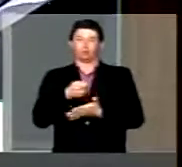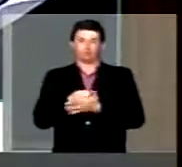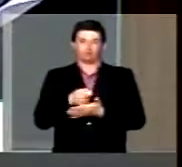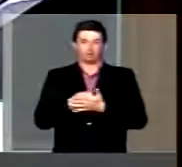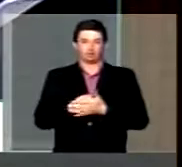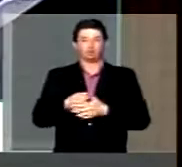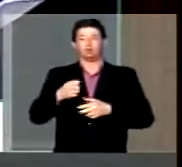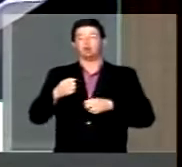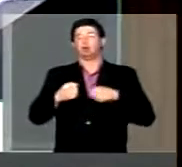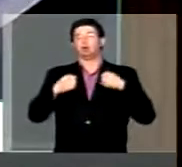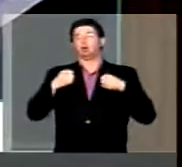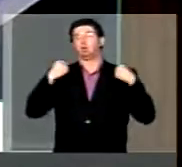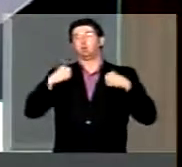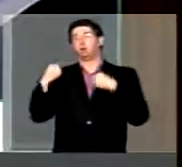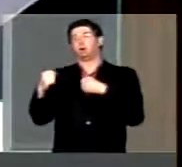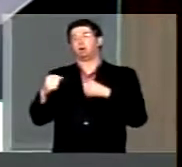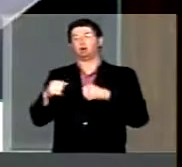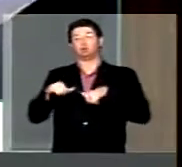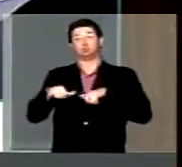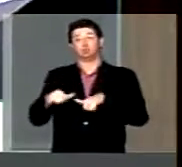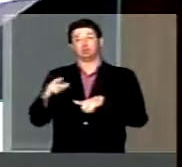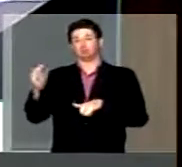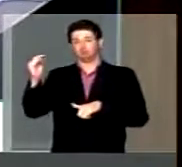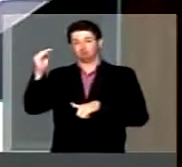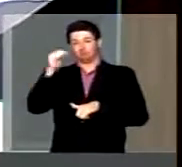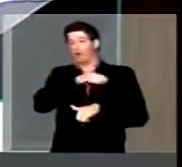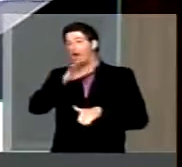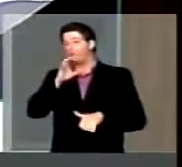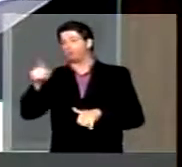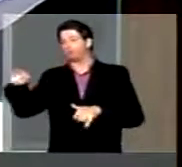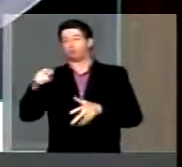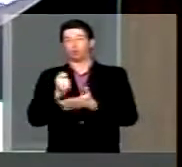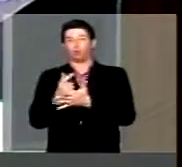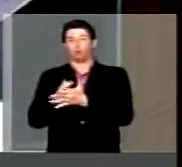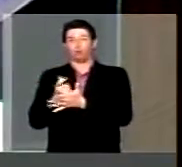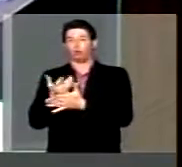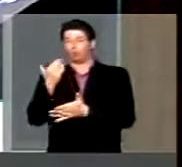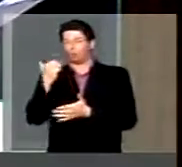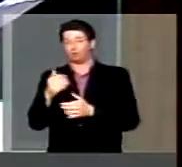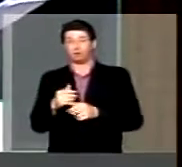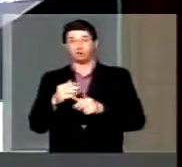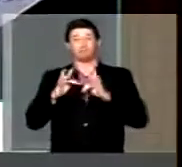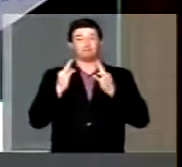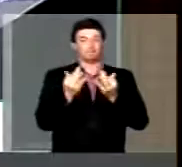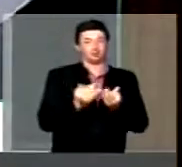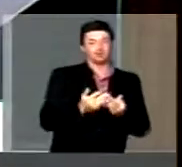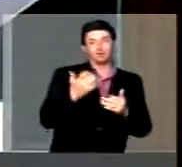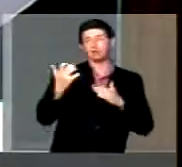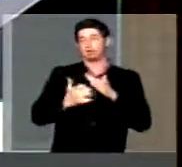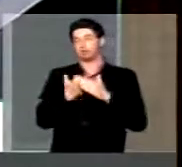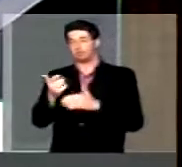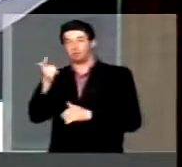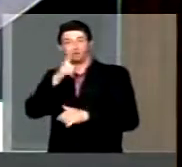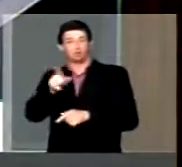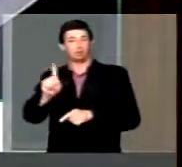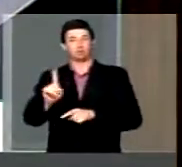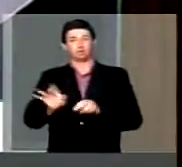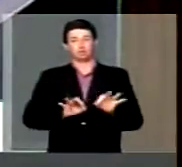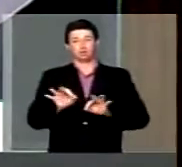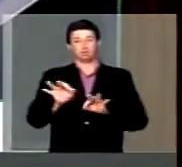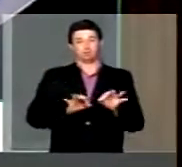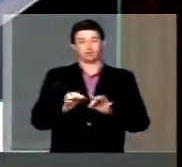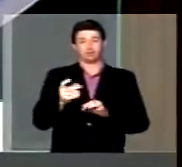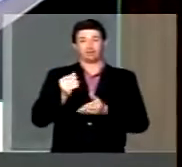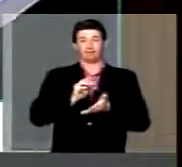a correr para o supermercado assim que recebiam seus salários. Famílias e empresas não conseguiam planejar